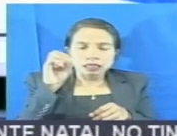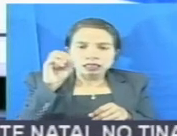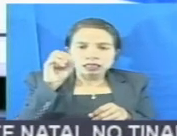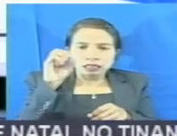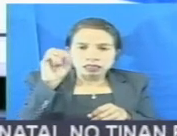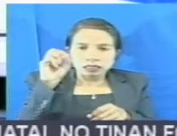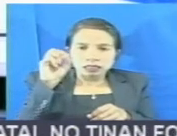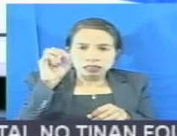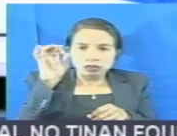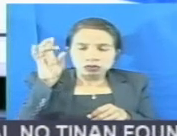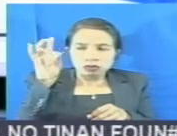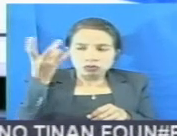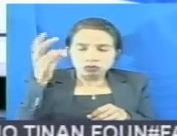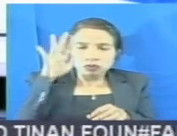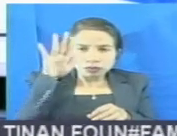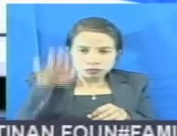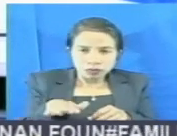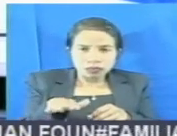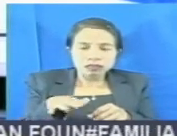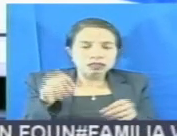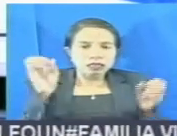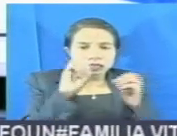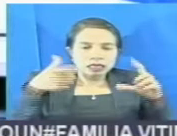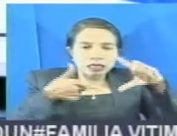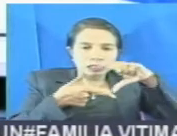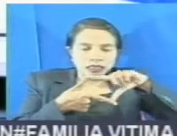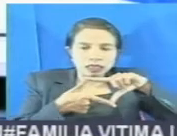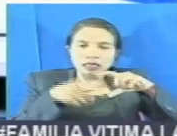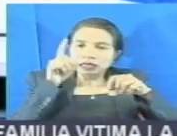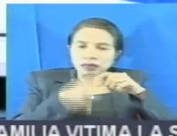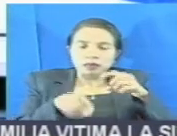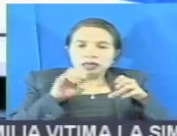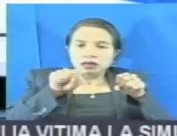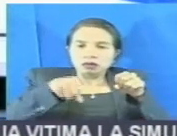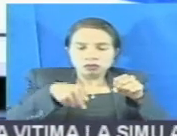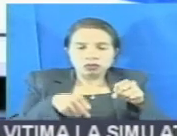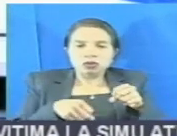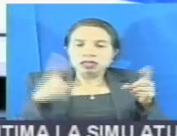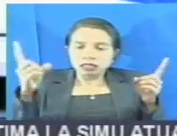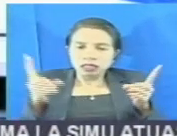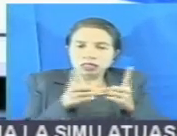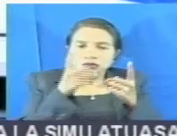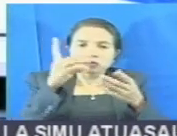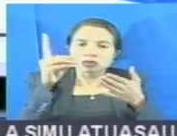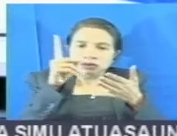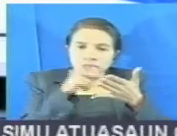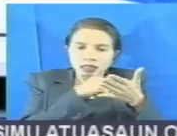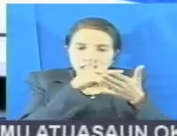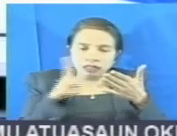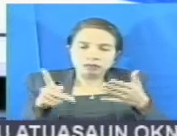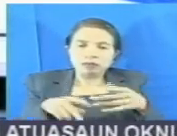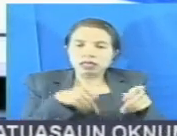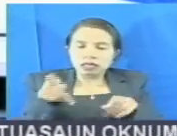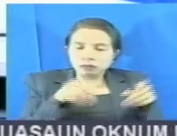termos quando lá é a carta de condução, mas que conduz careta ou motor, né, considerando crime. E crime de né, quando é uma